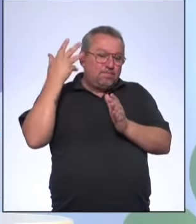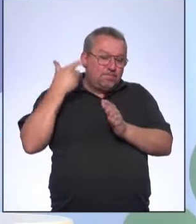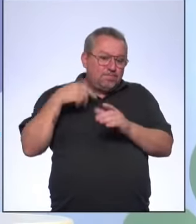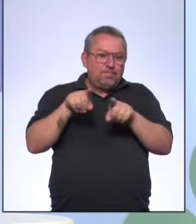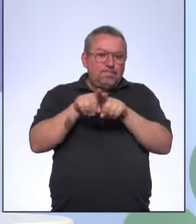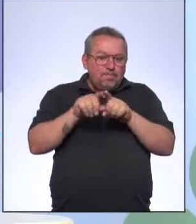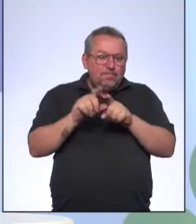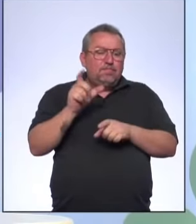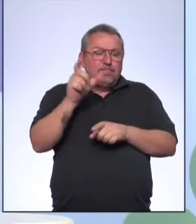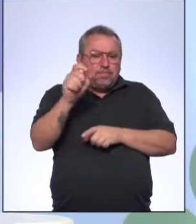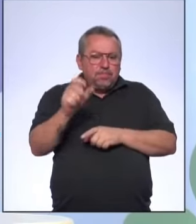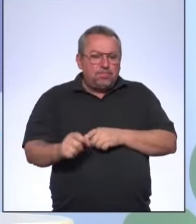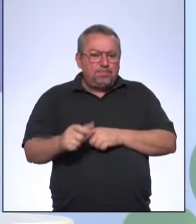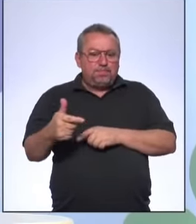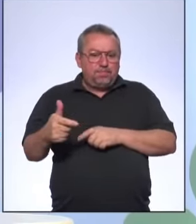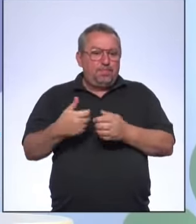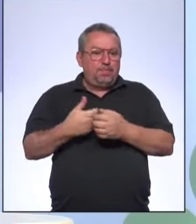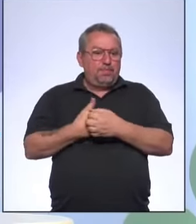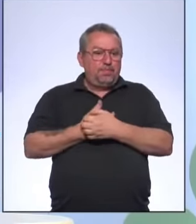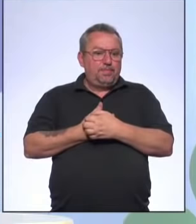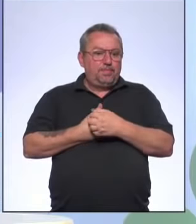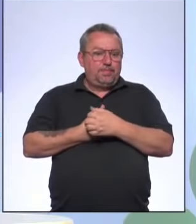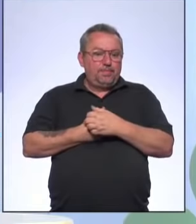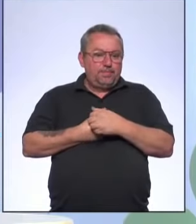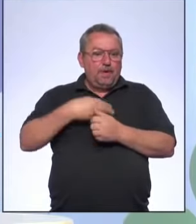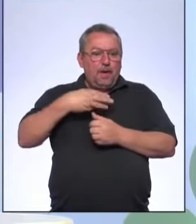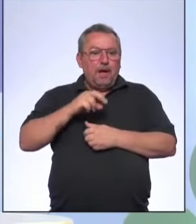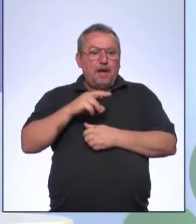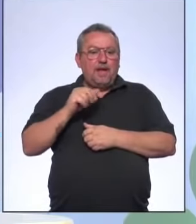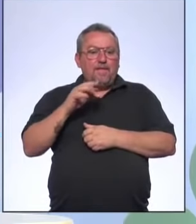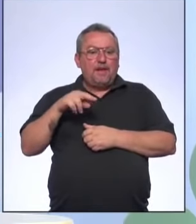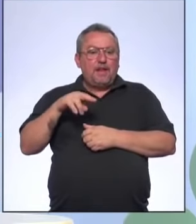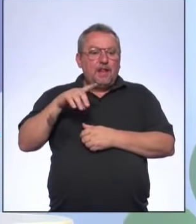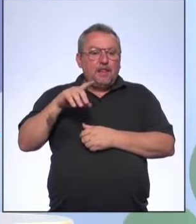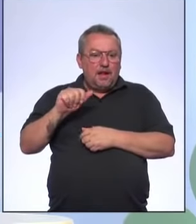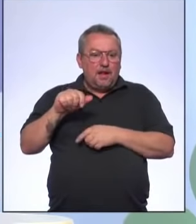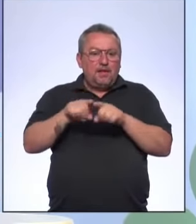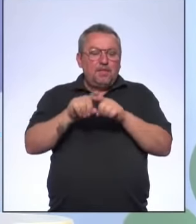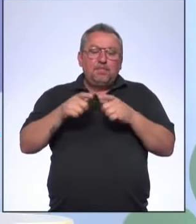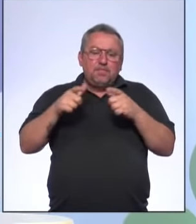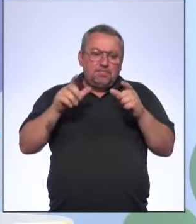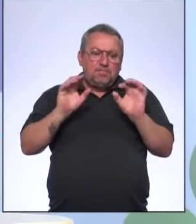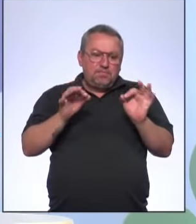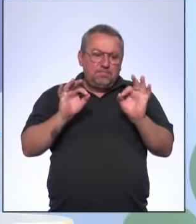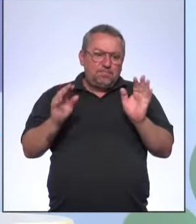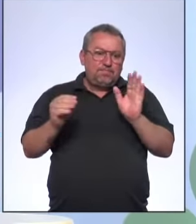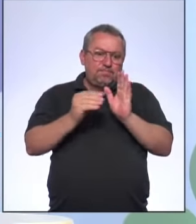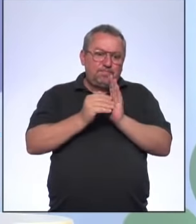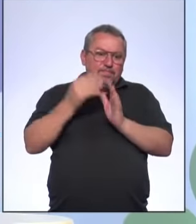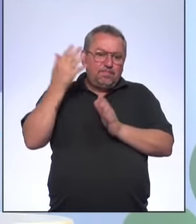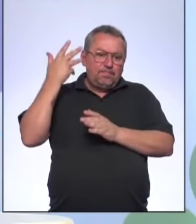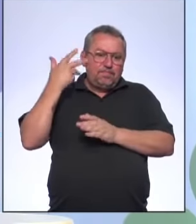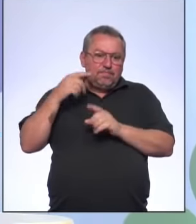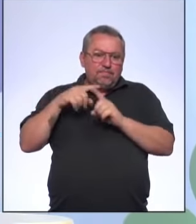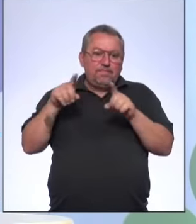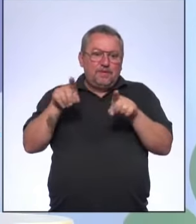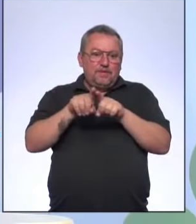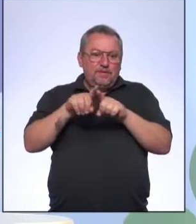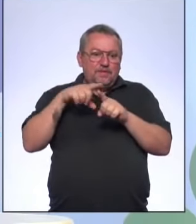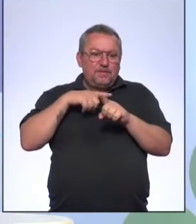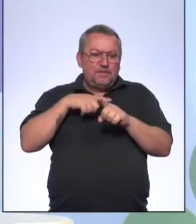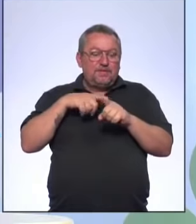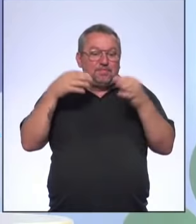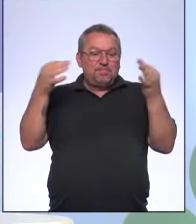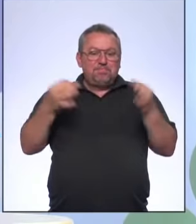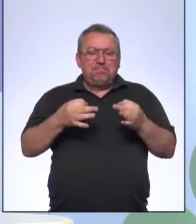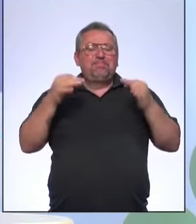colocou perturbador traz o caio também é e a maria fernanda então a maria a maria colocou só animais mas alguns já estão